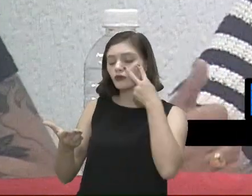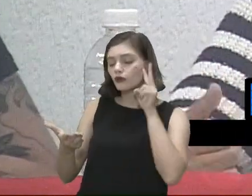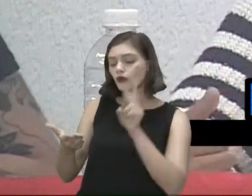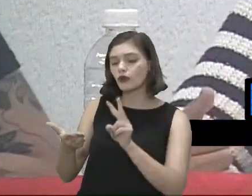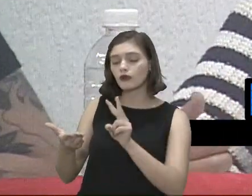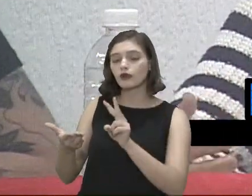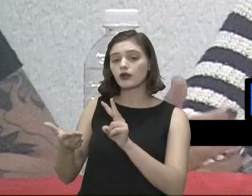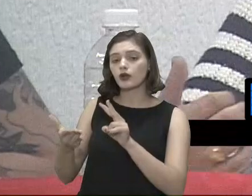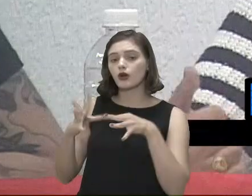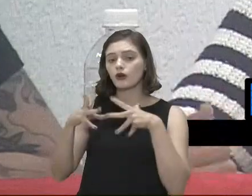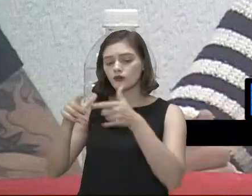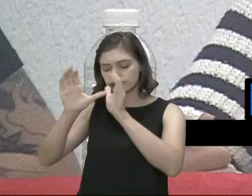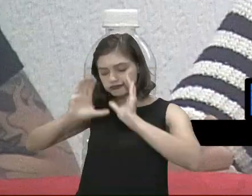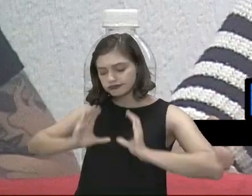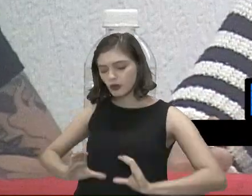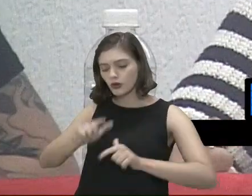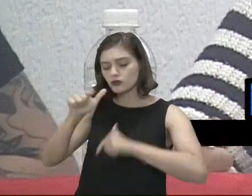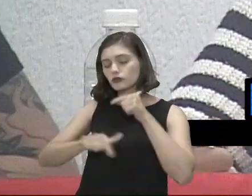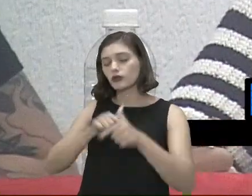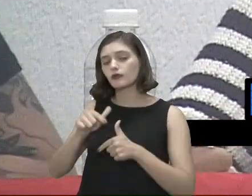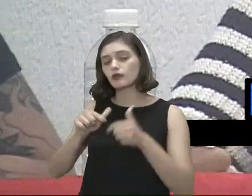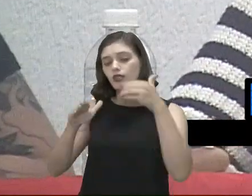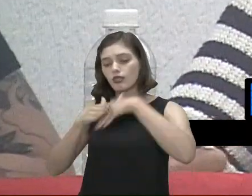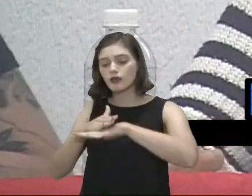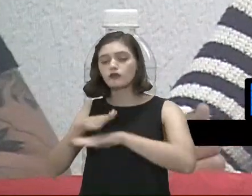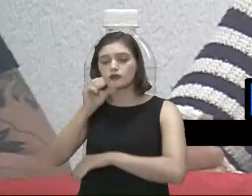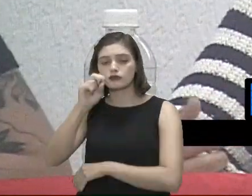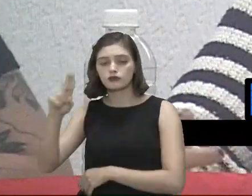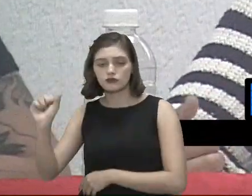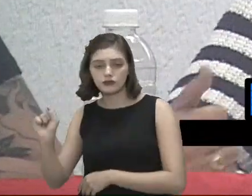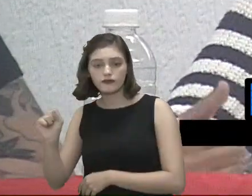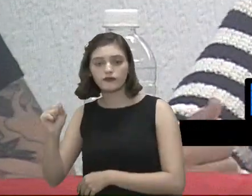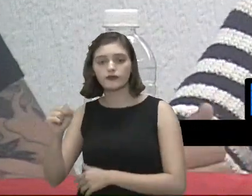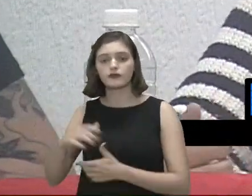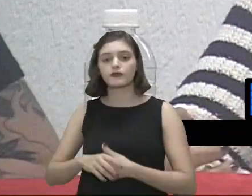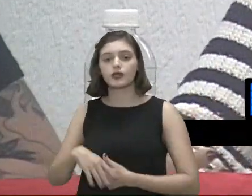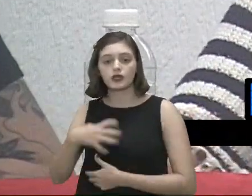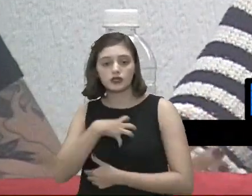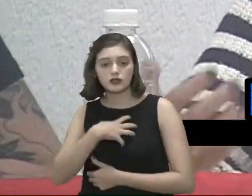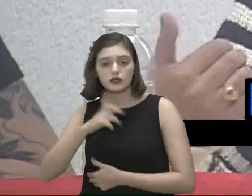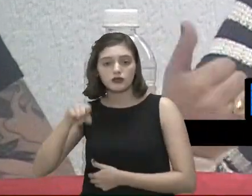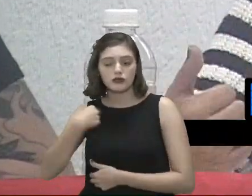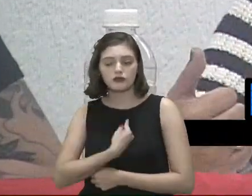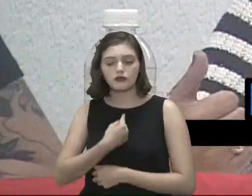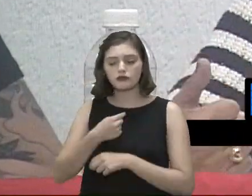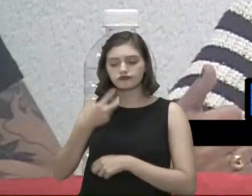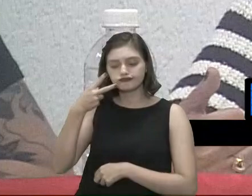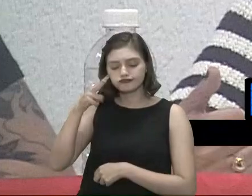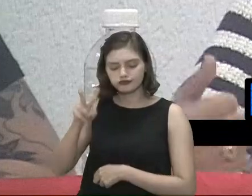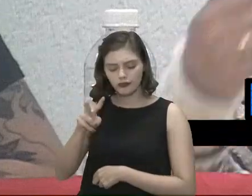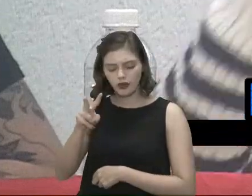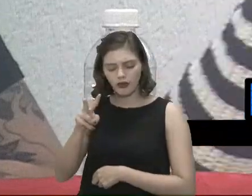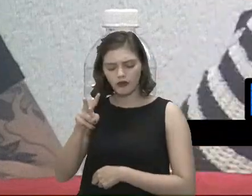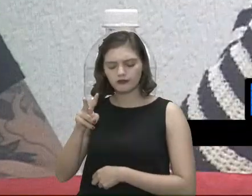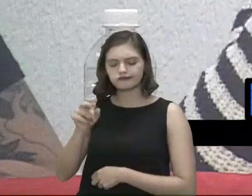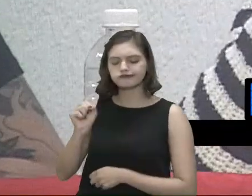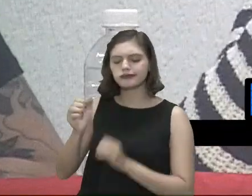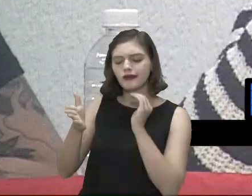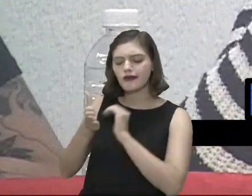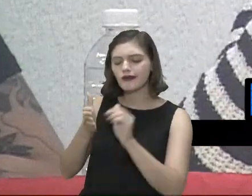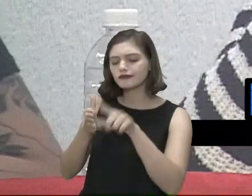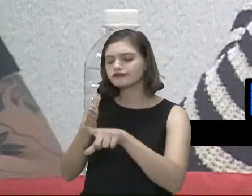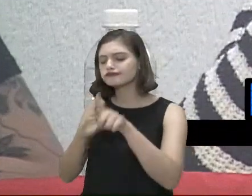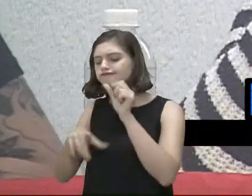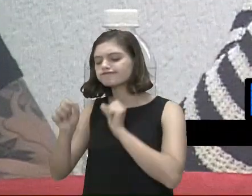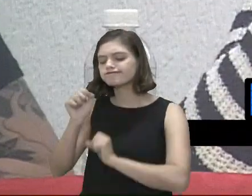nossas condutas, as condutas dos trabalhadores do SUAS. E dessa forma, quando a gente olhou para dentro da secretaria, nós